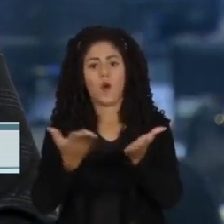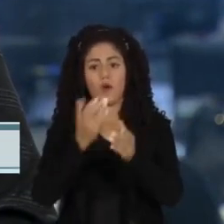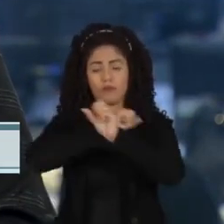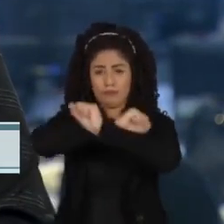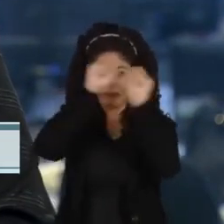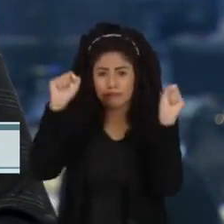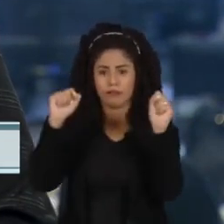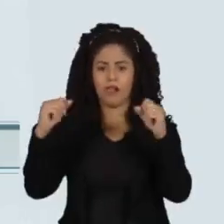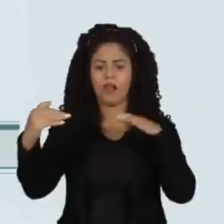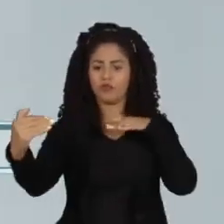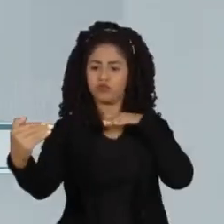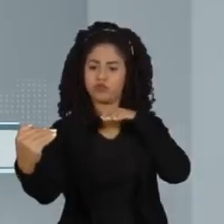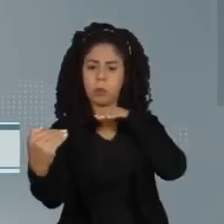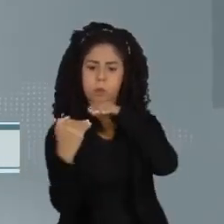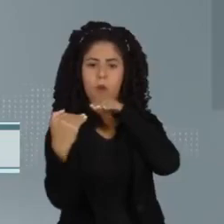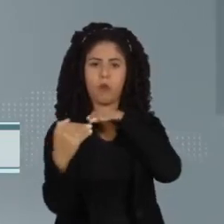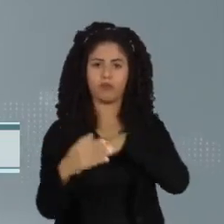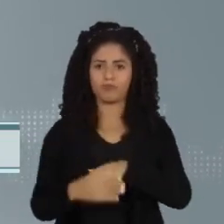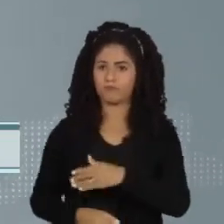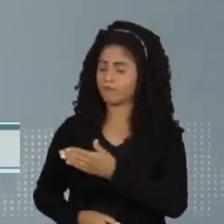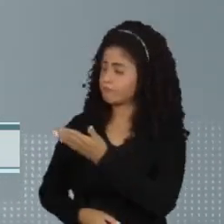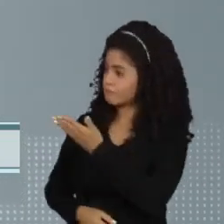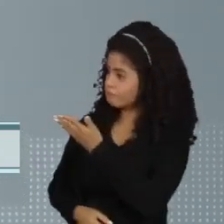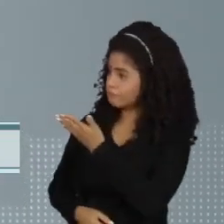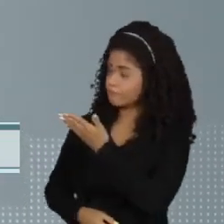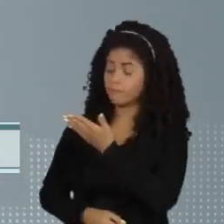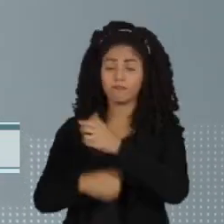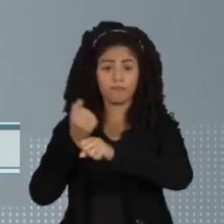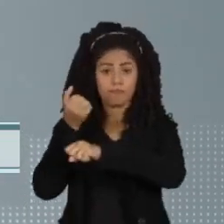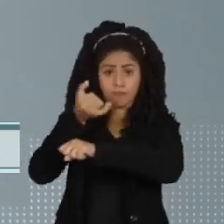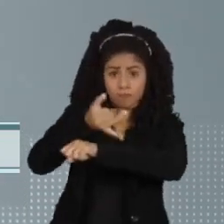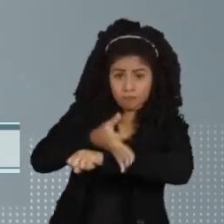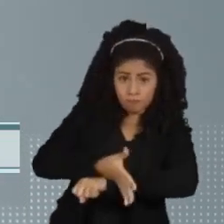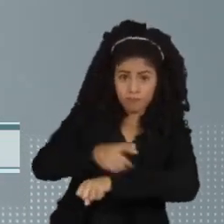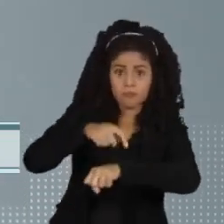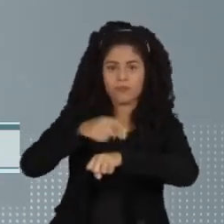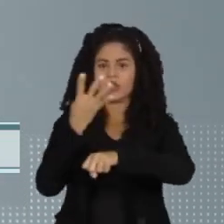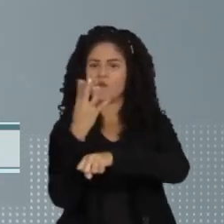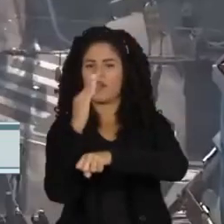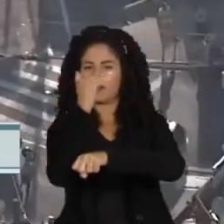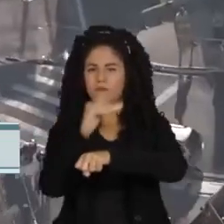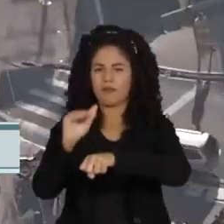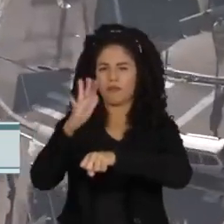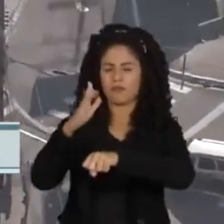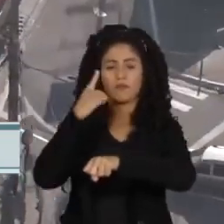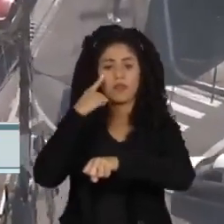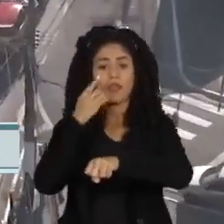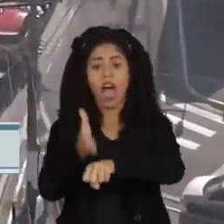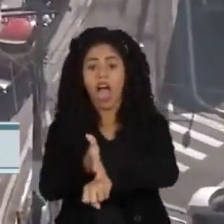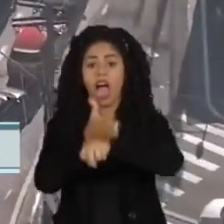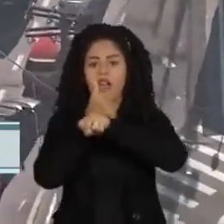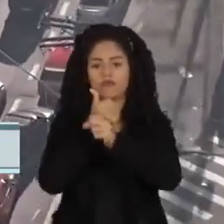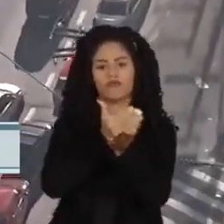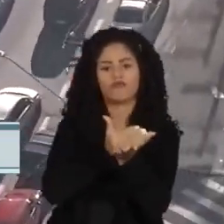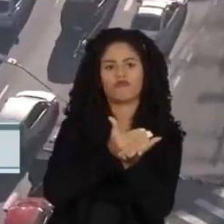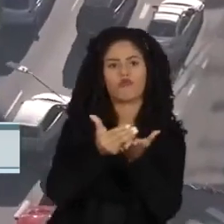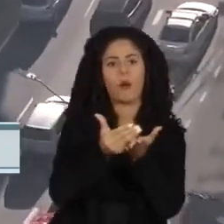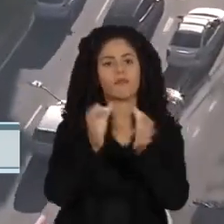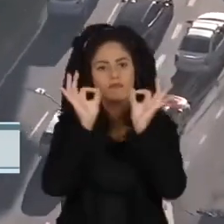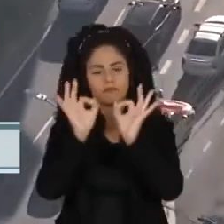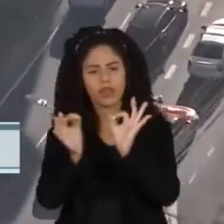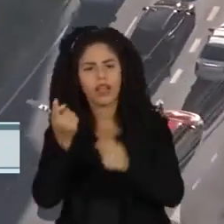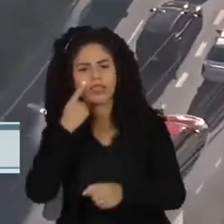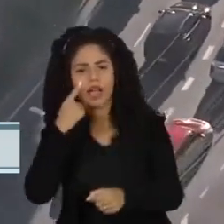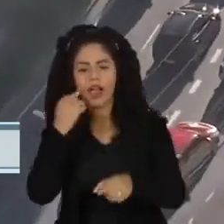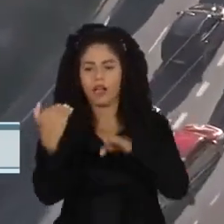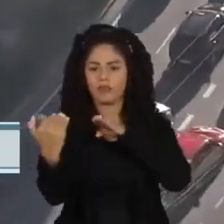trens baterem o acidente aconteceu de madrugada por volta das 4:30 da manhã antes do início da operação comercial